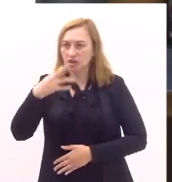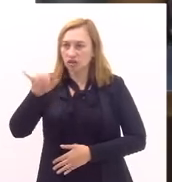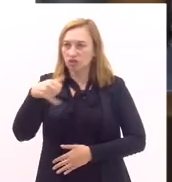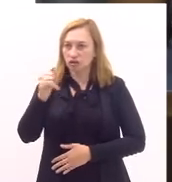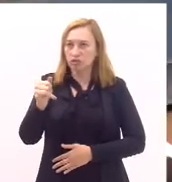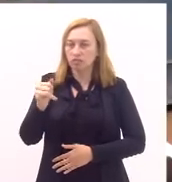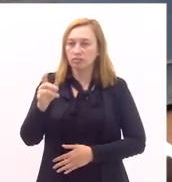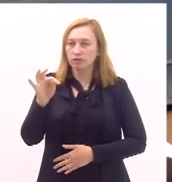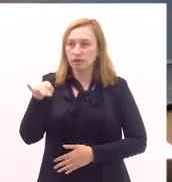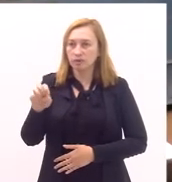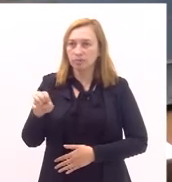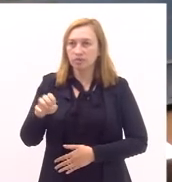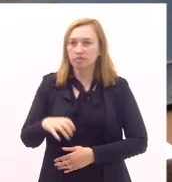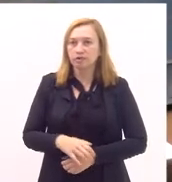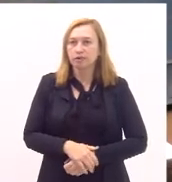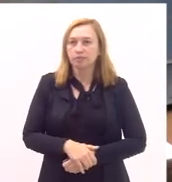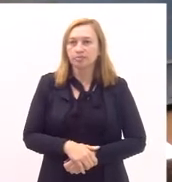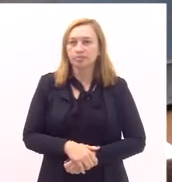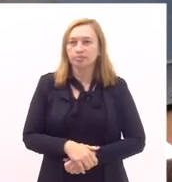dos Anjos